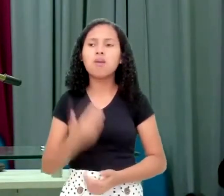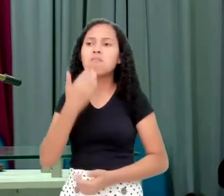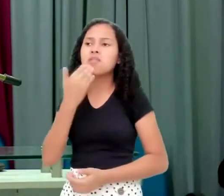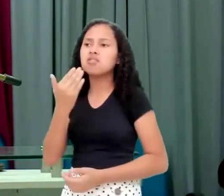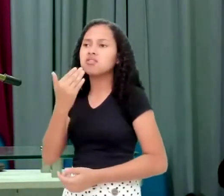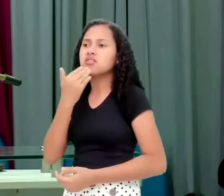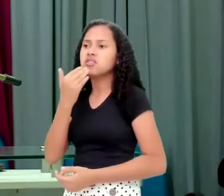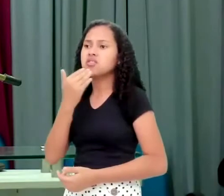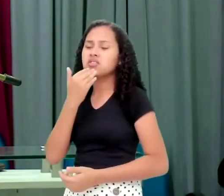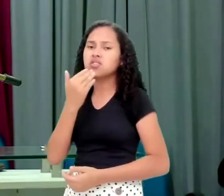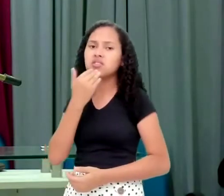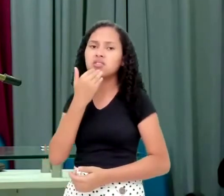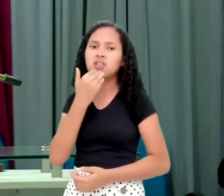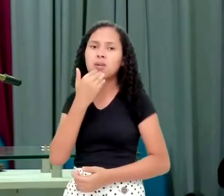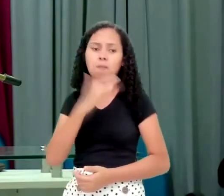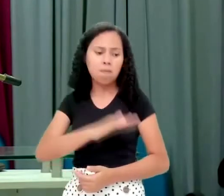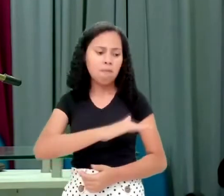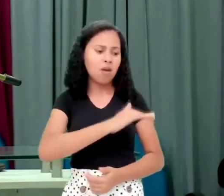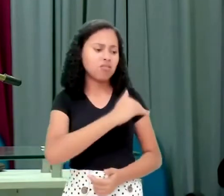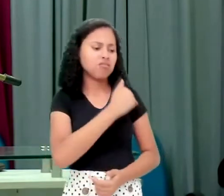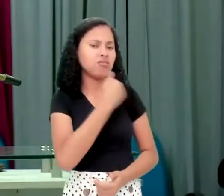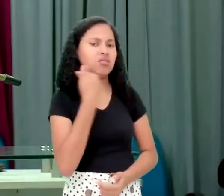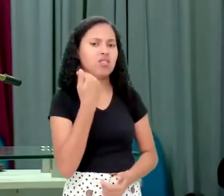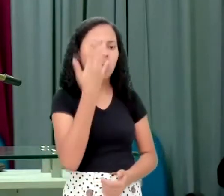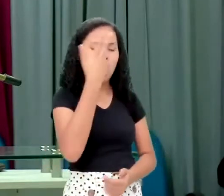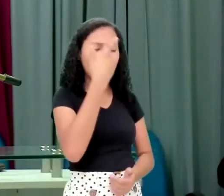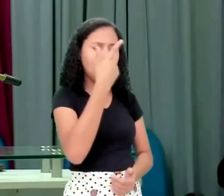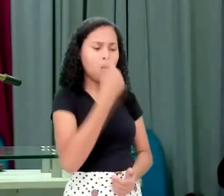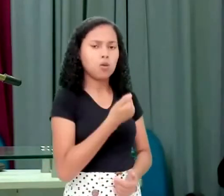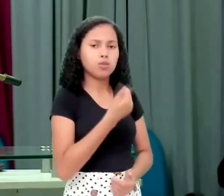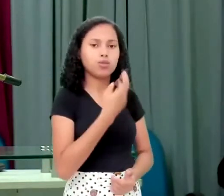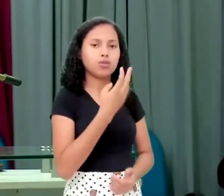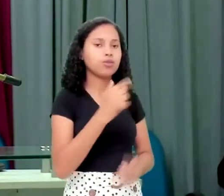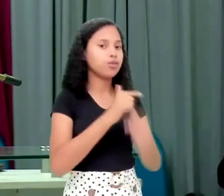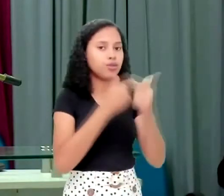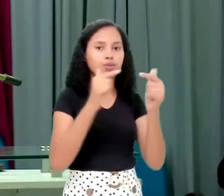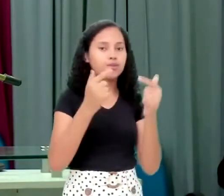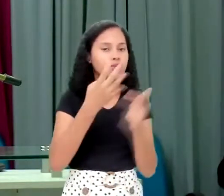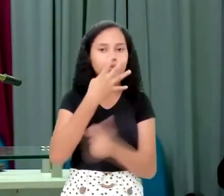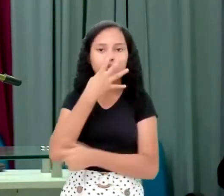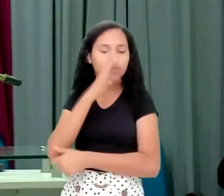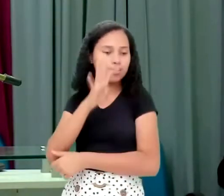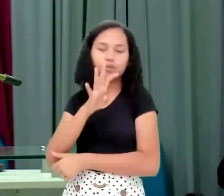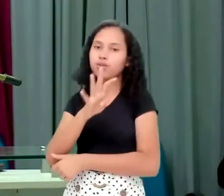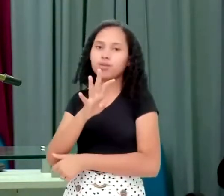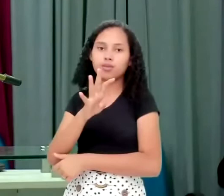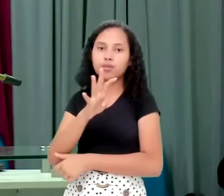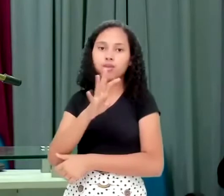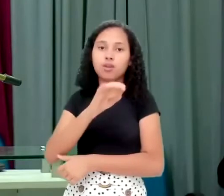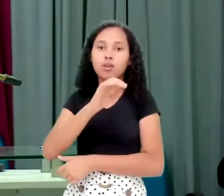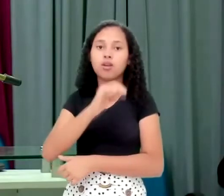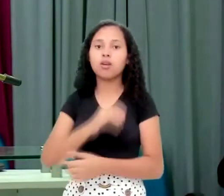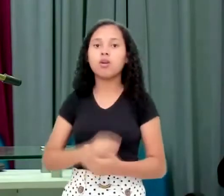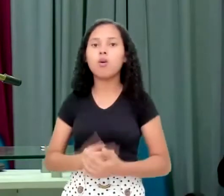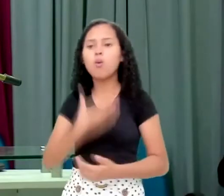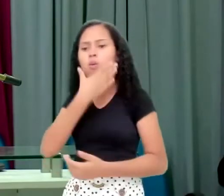para sacrificar crianças, não tinha conhecimento de Deus. Ezequias orou ao Senhor e o Senhor poupou a sua vida, mas a